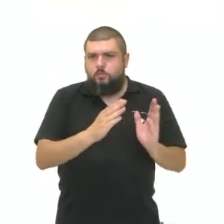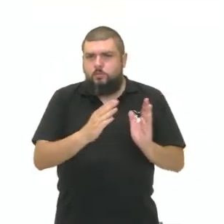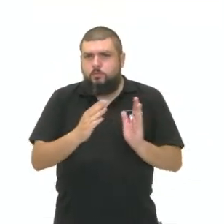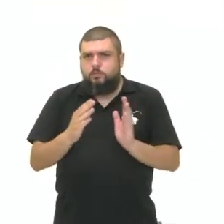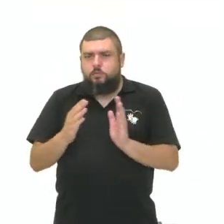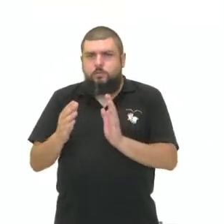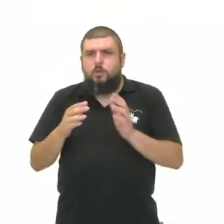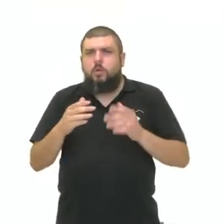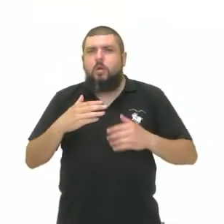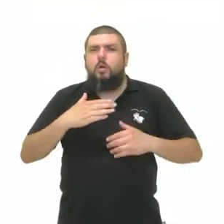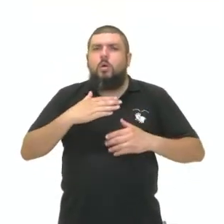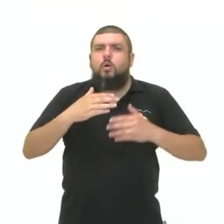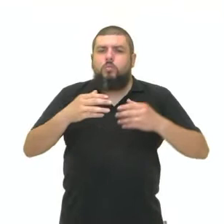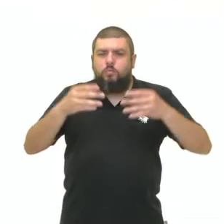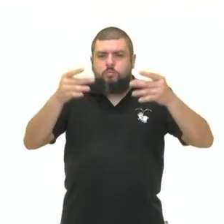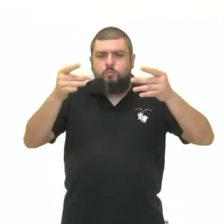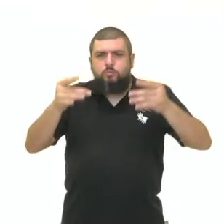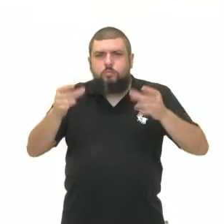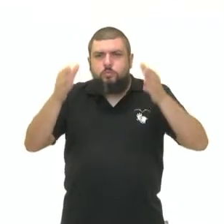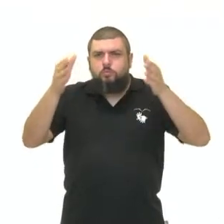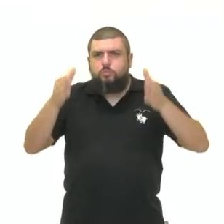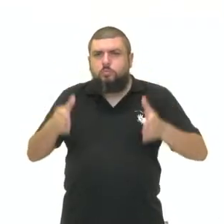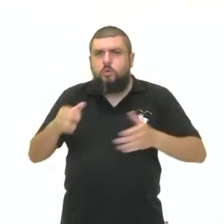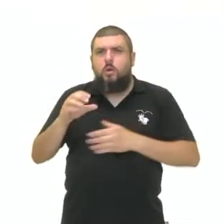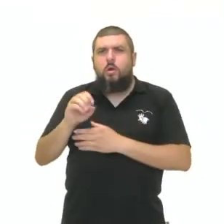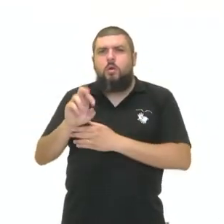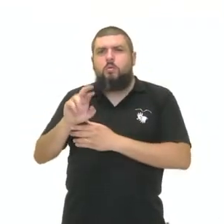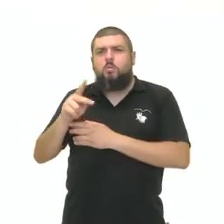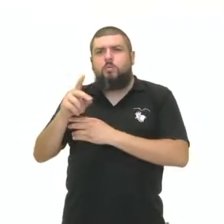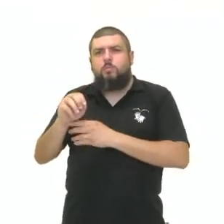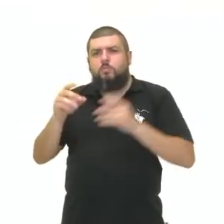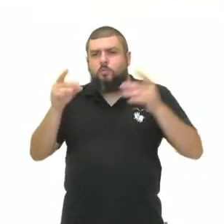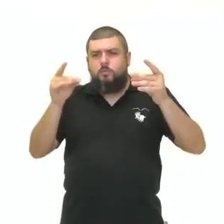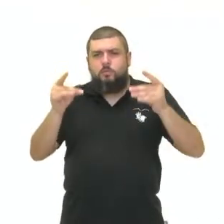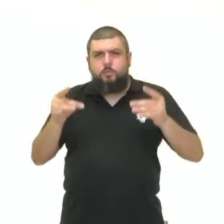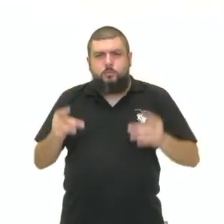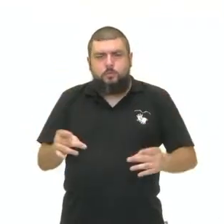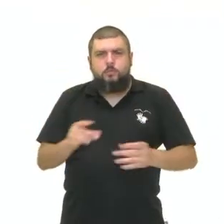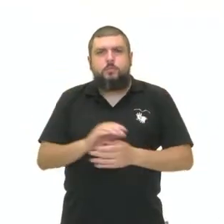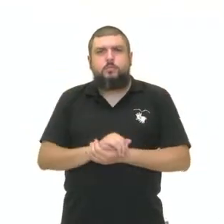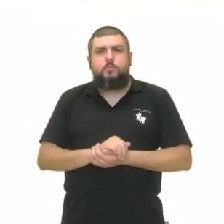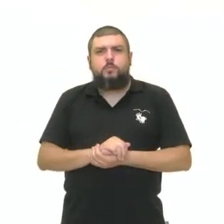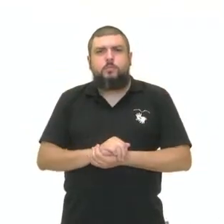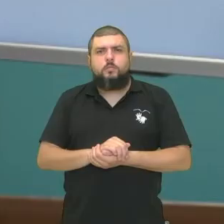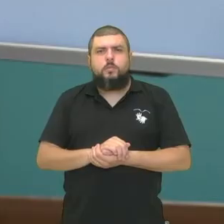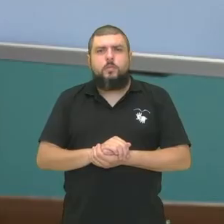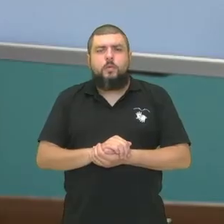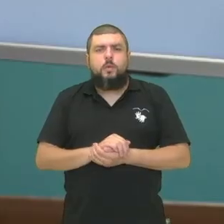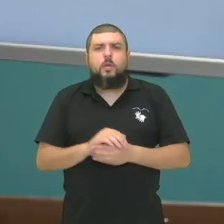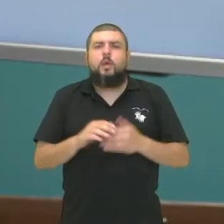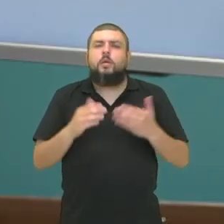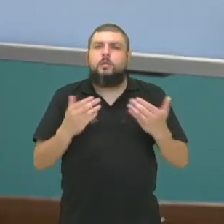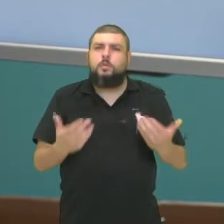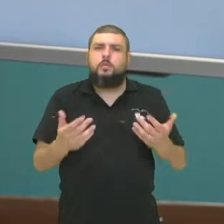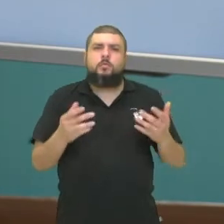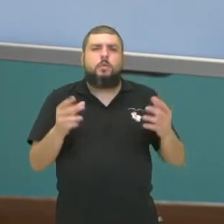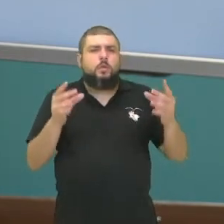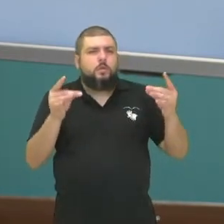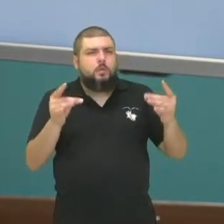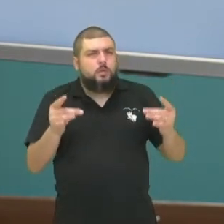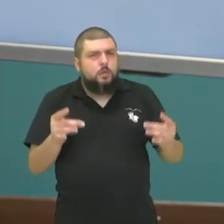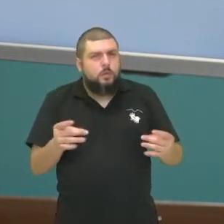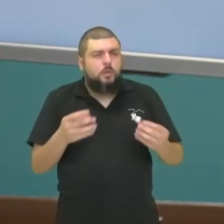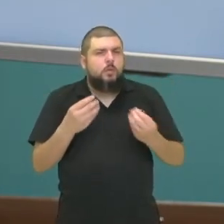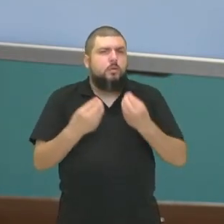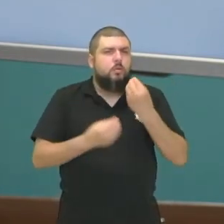de apresentar mais detalhes dos fatos apontados no lead. Isso mesmo. Então, os detalhes, as minúcias,